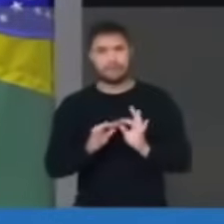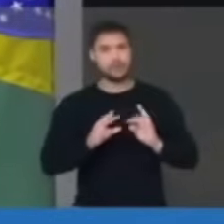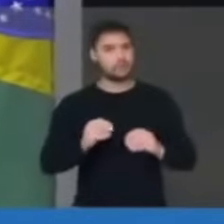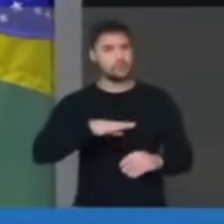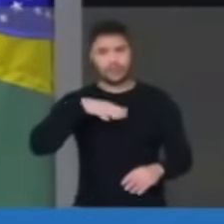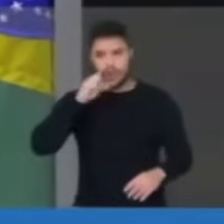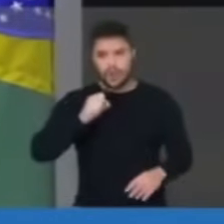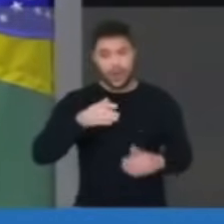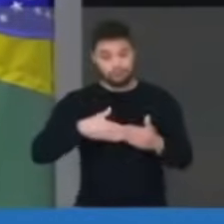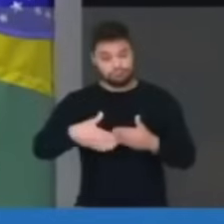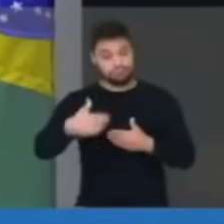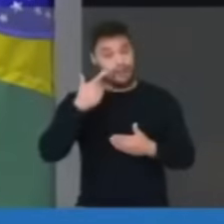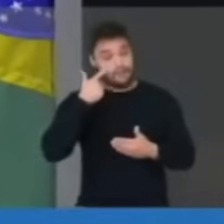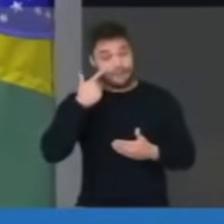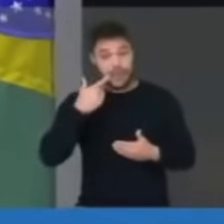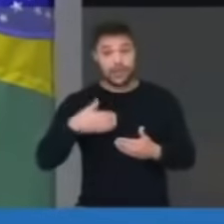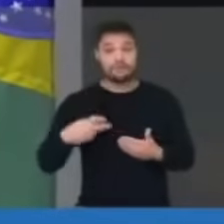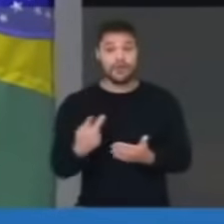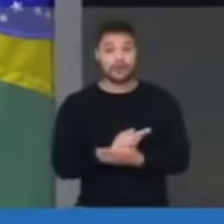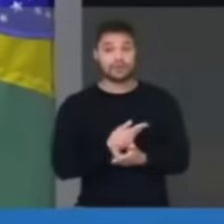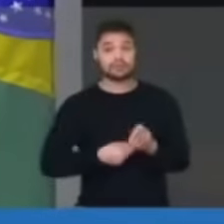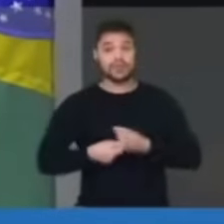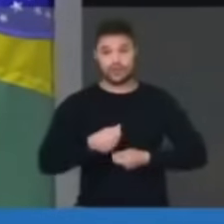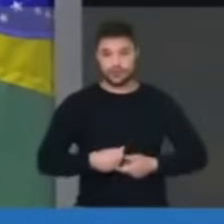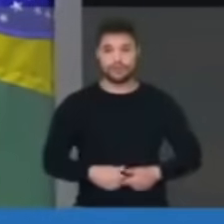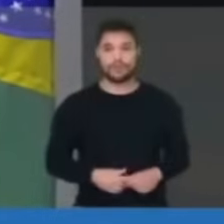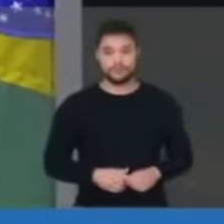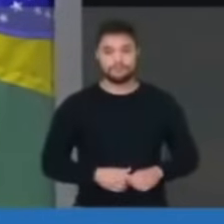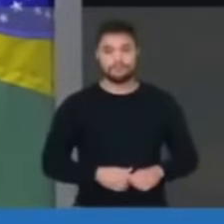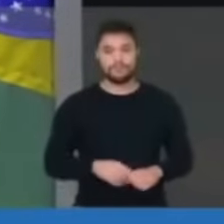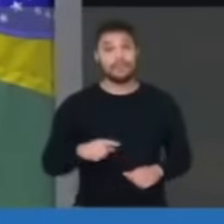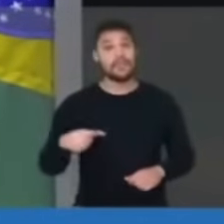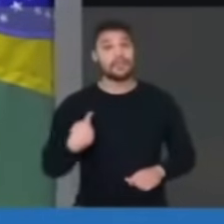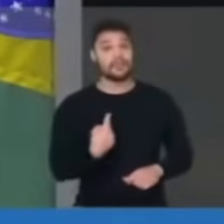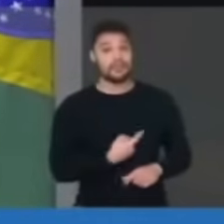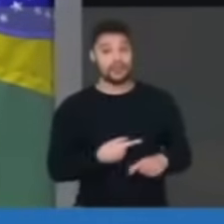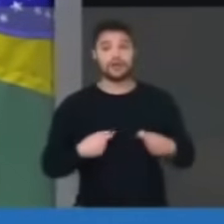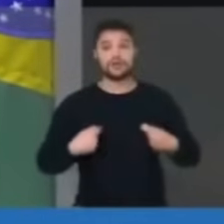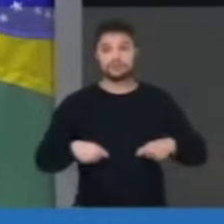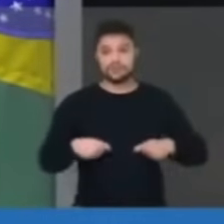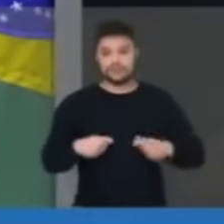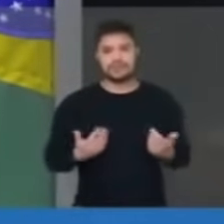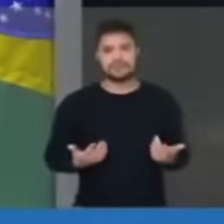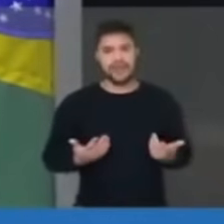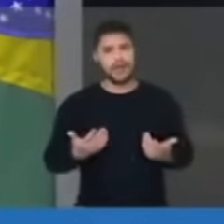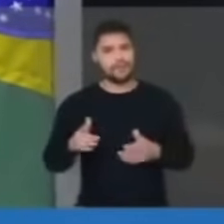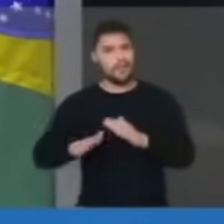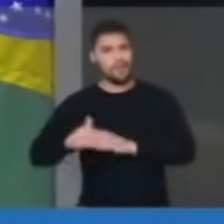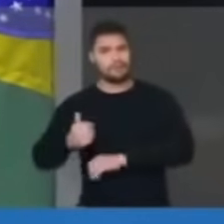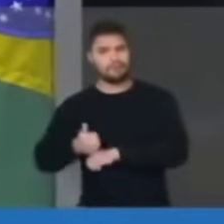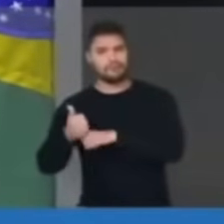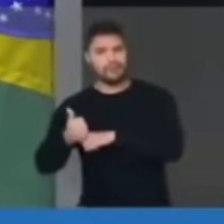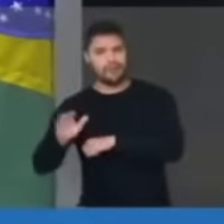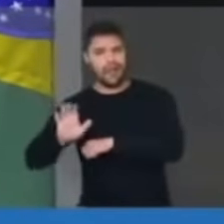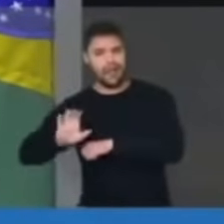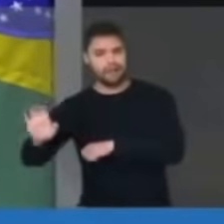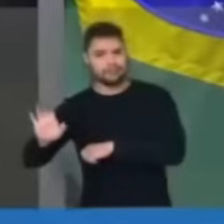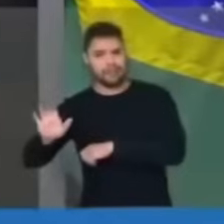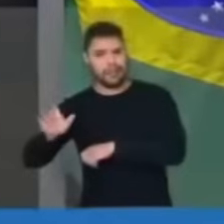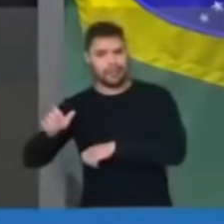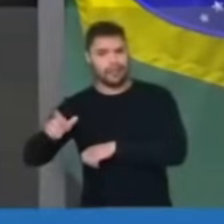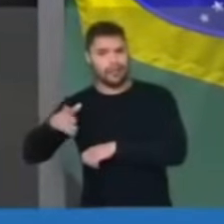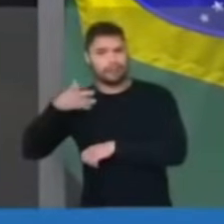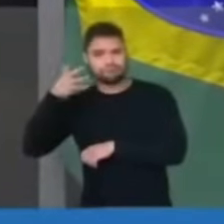vai ver onde é que vai estar a nossa economia. Então nós precisamos, ao invés dos especialistas de esquerda, que